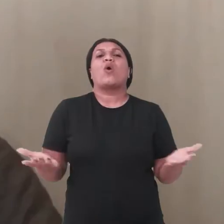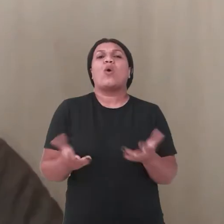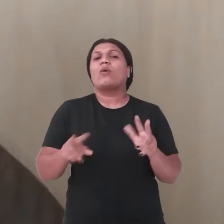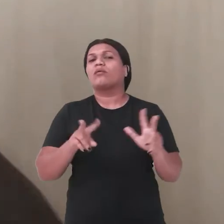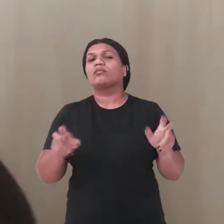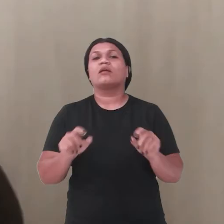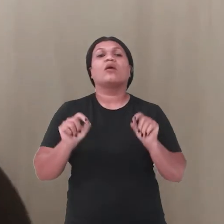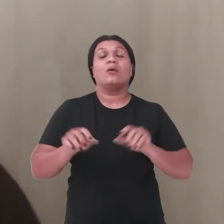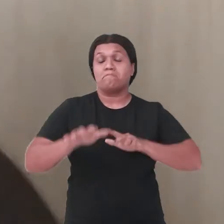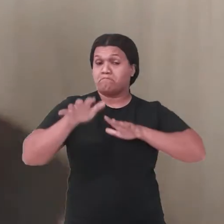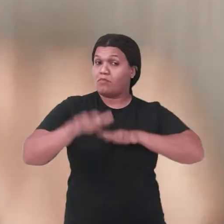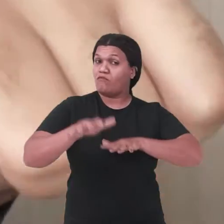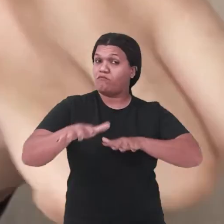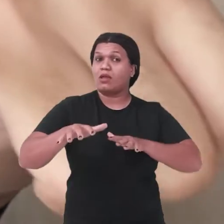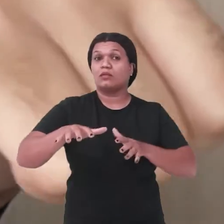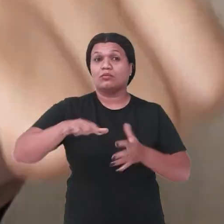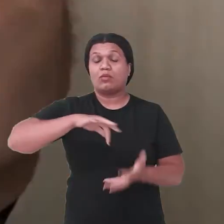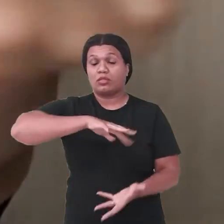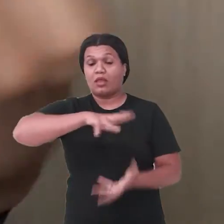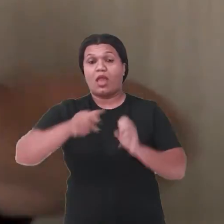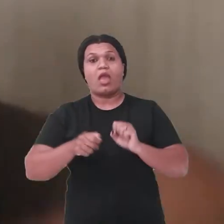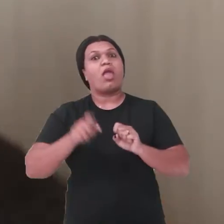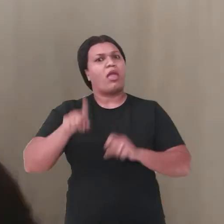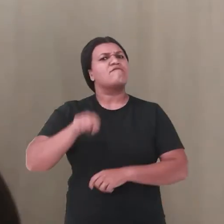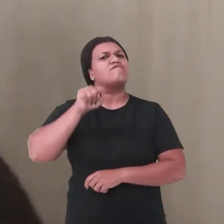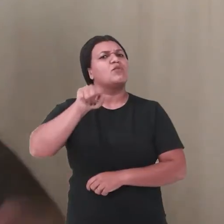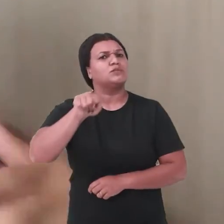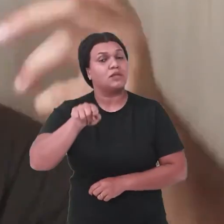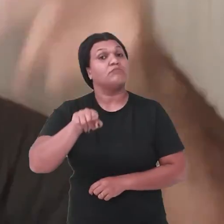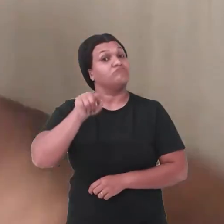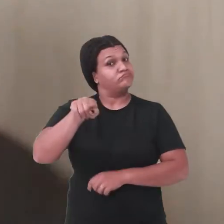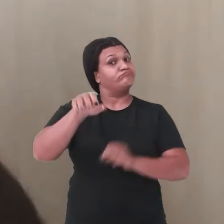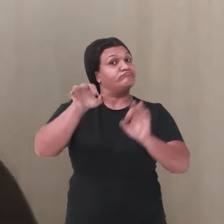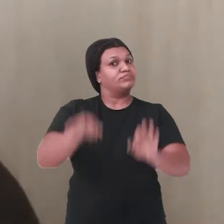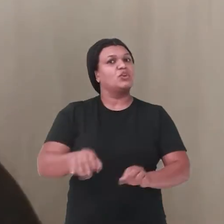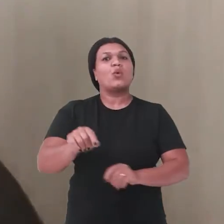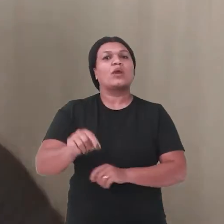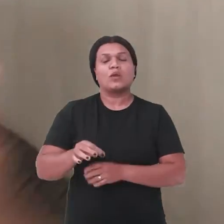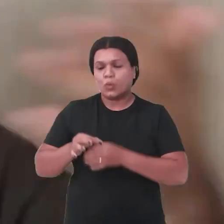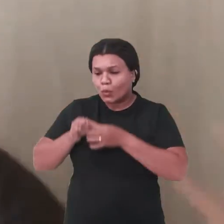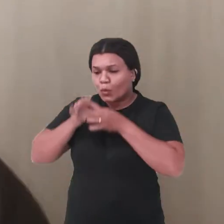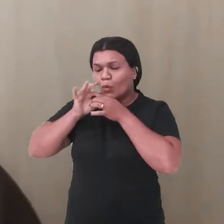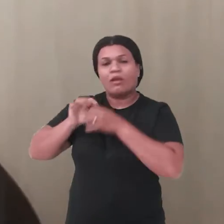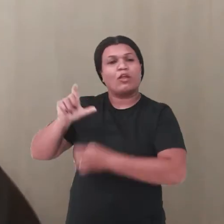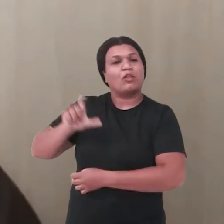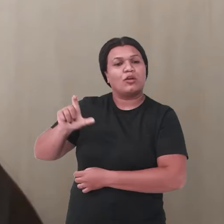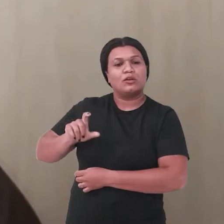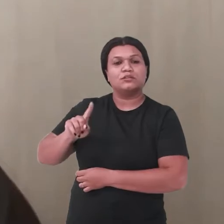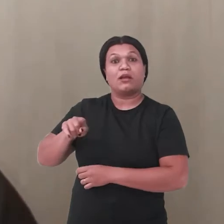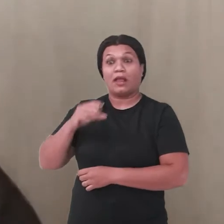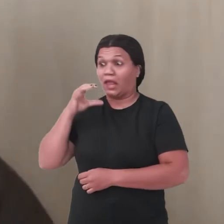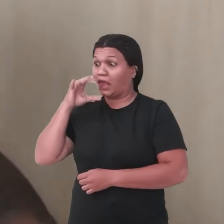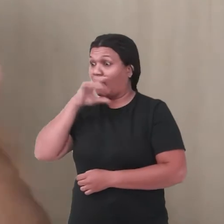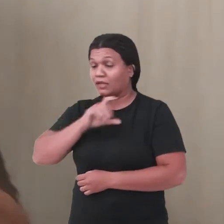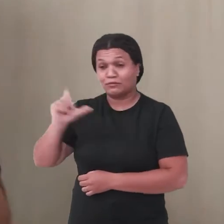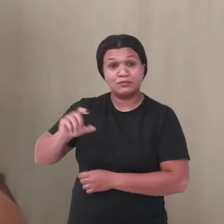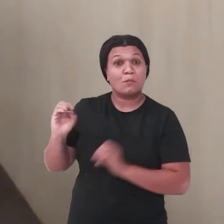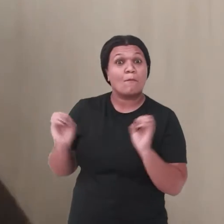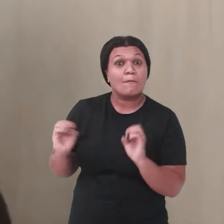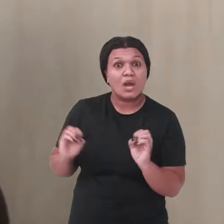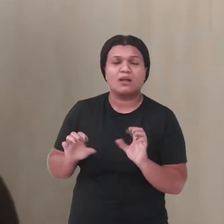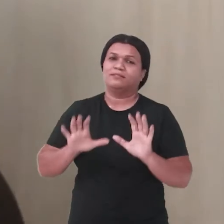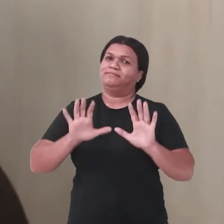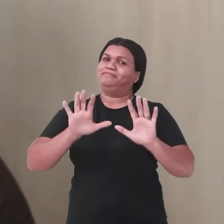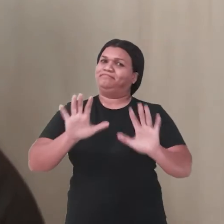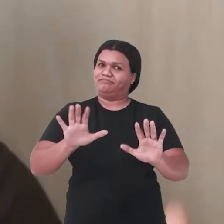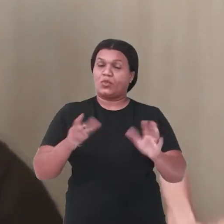os movimentos da Terra. E esse papo é pra você mesmo, que toma todinho sem agitar e quente ainda por cima. O nosso papo de